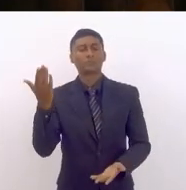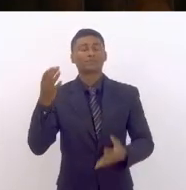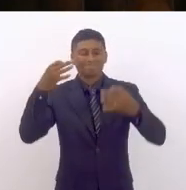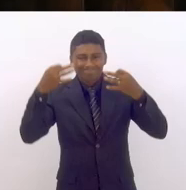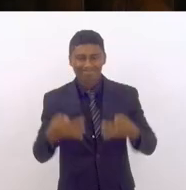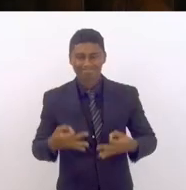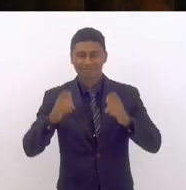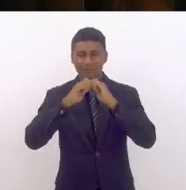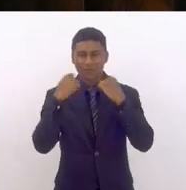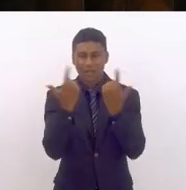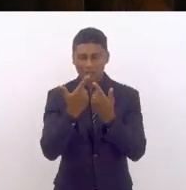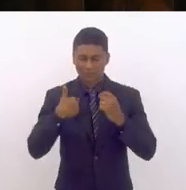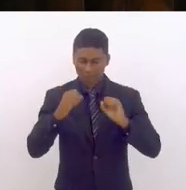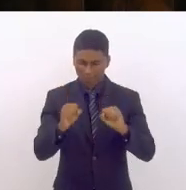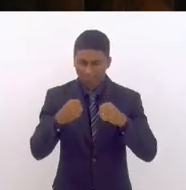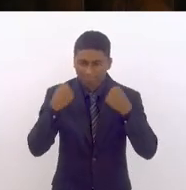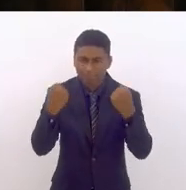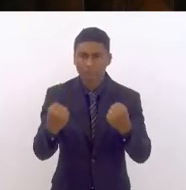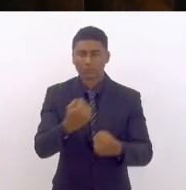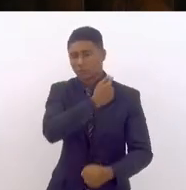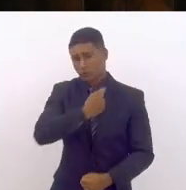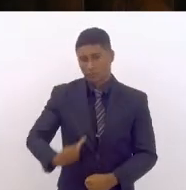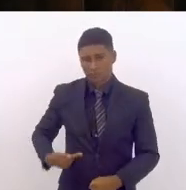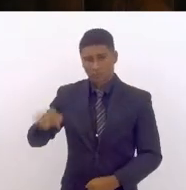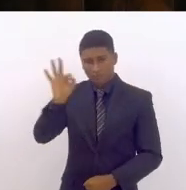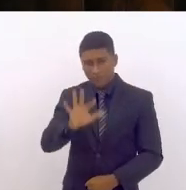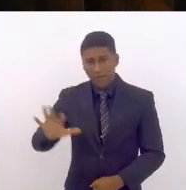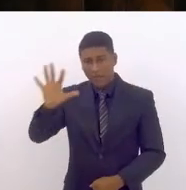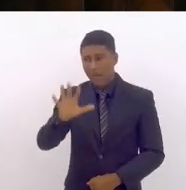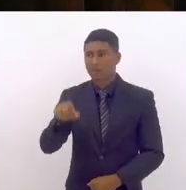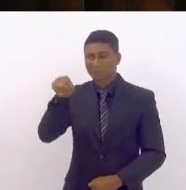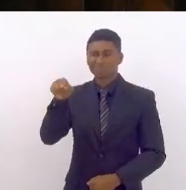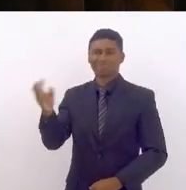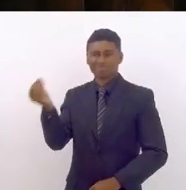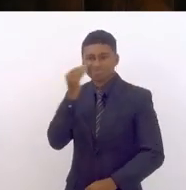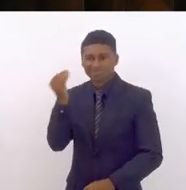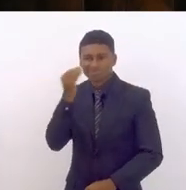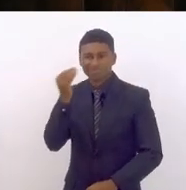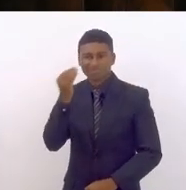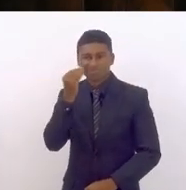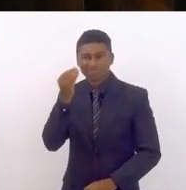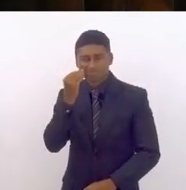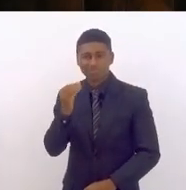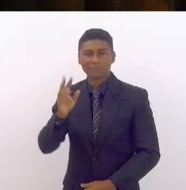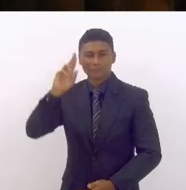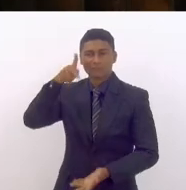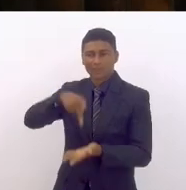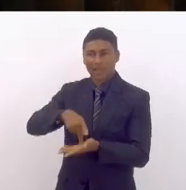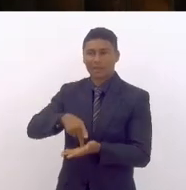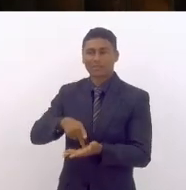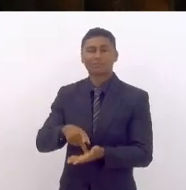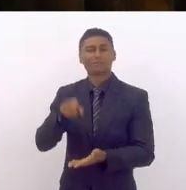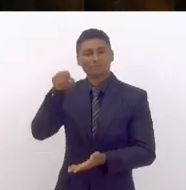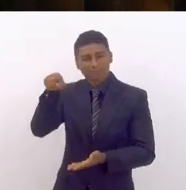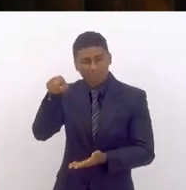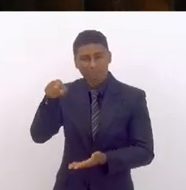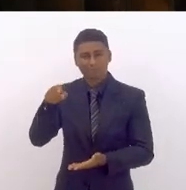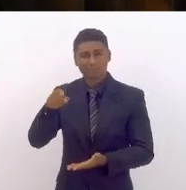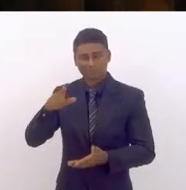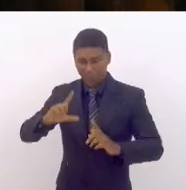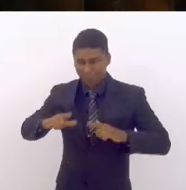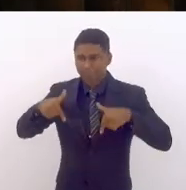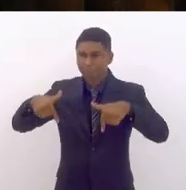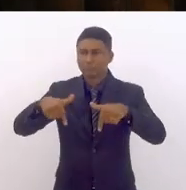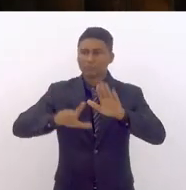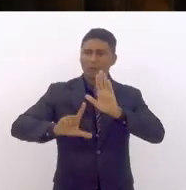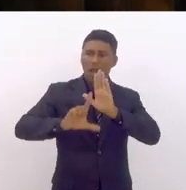Alerj fará coro no governo federal para que isso, de fato, seja determinado, feito, e essa